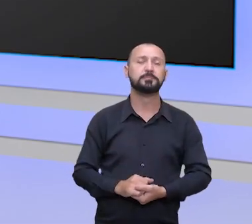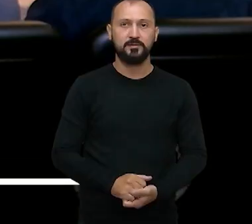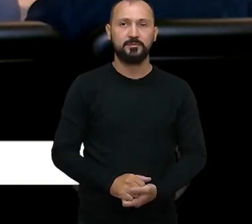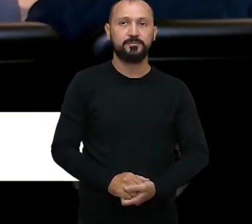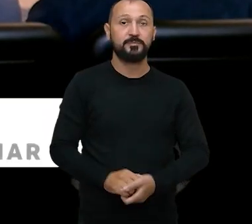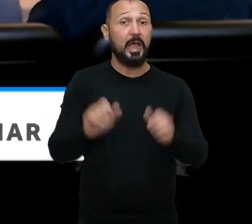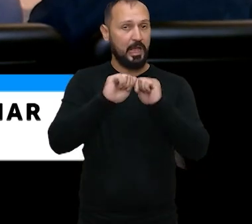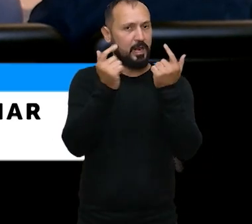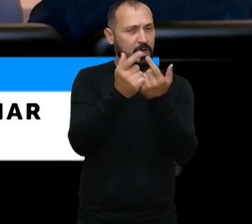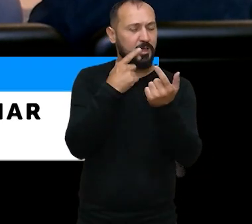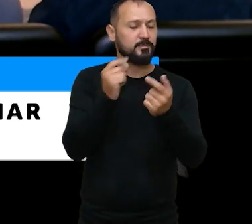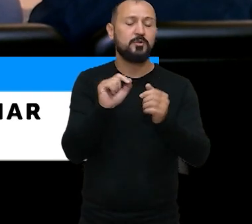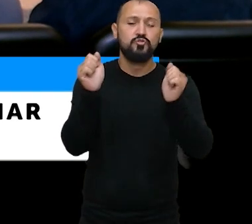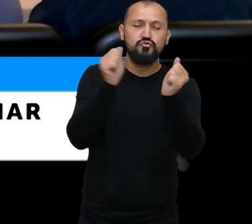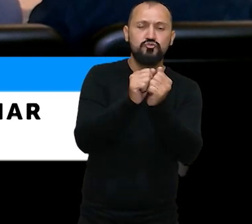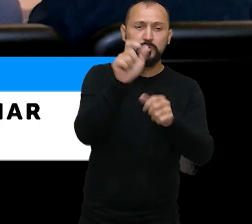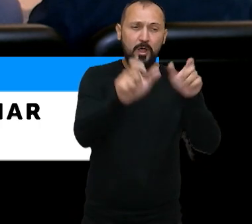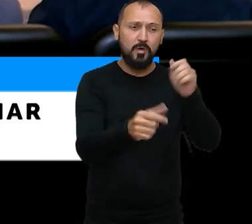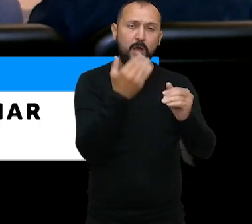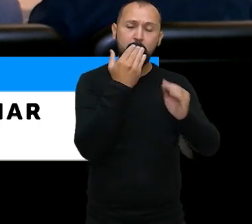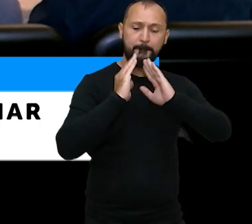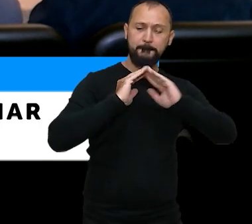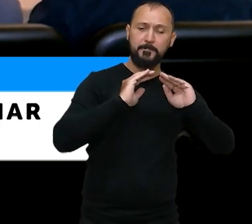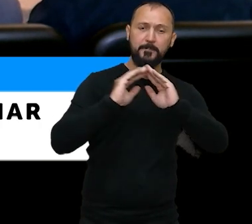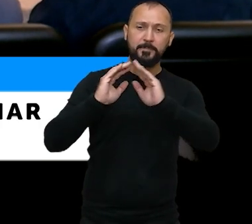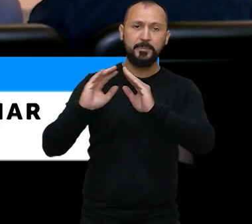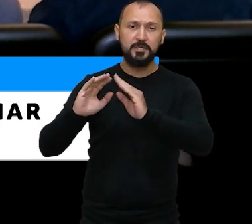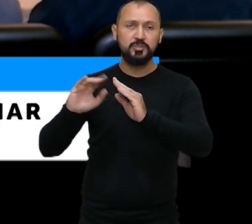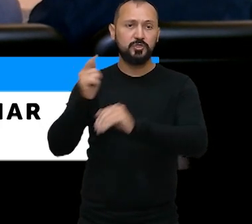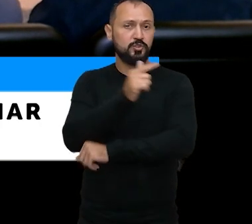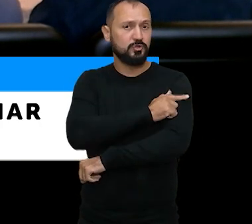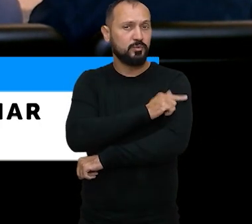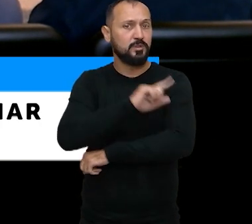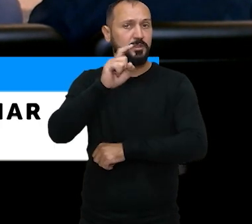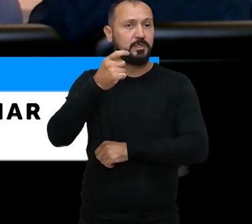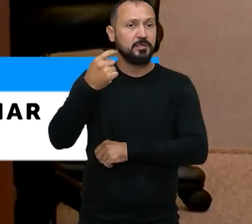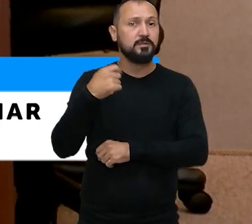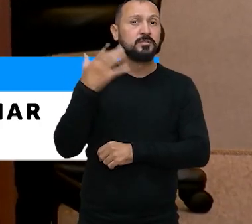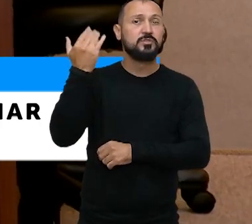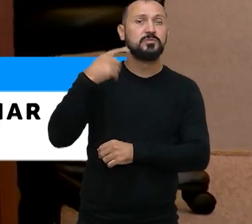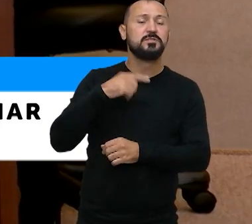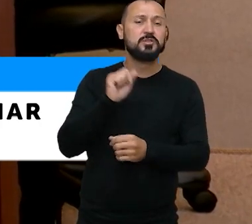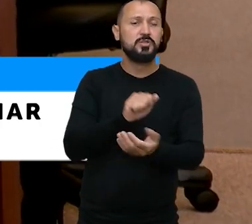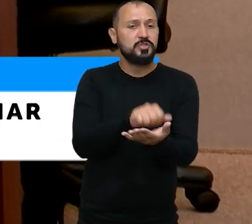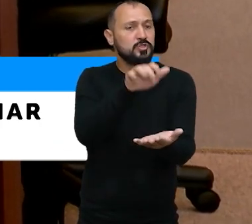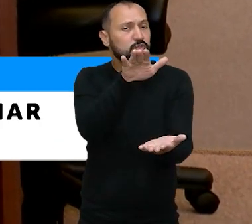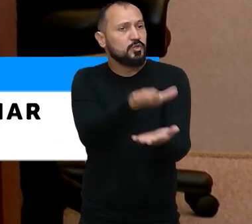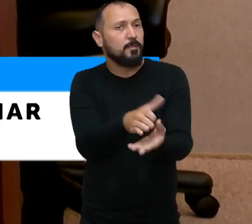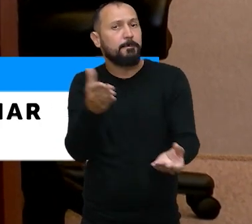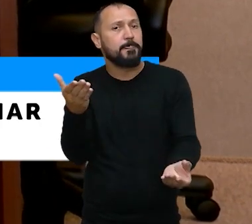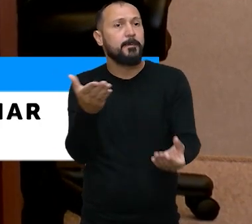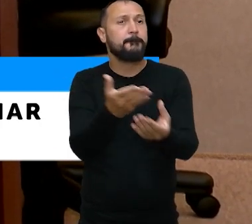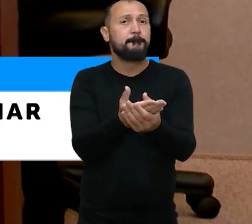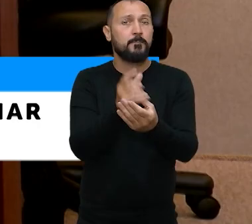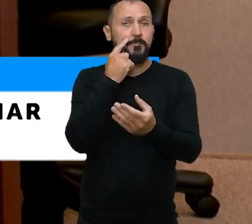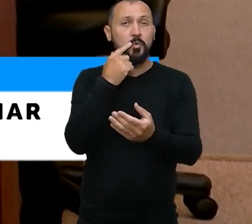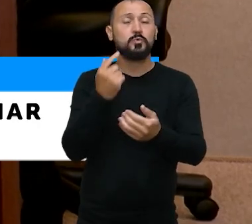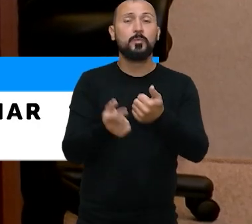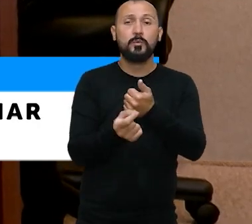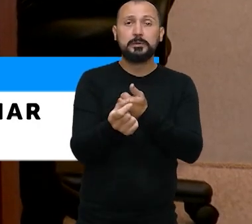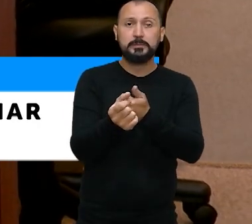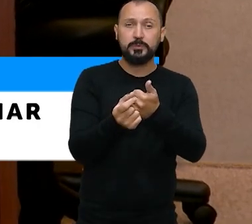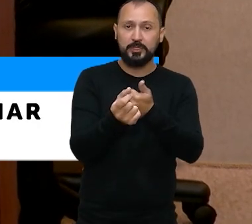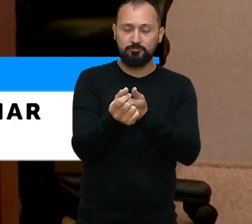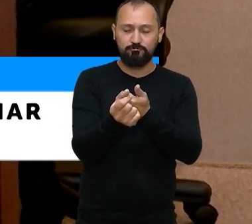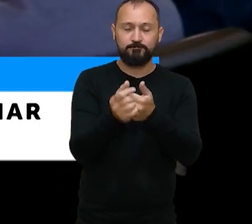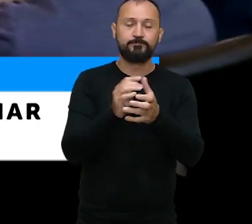assunto. A Alemes tem intermediado demanda de gestores e ex-gestores públicos na renegociação de multas aplicadas pelo Tribunal de